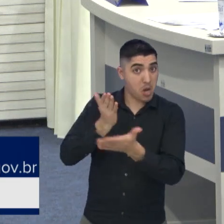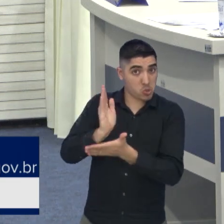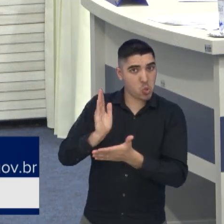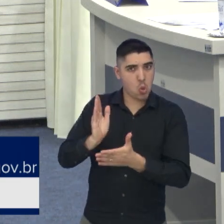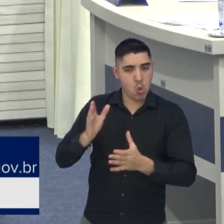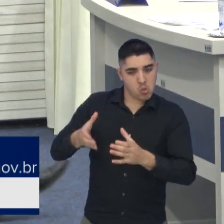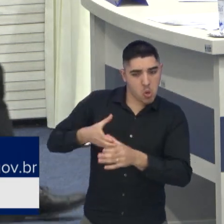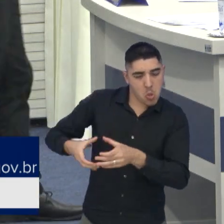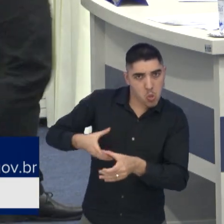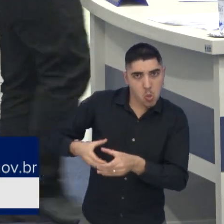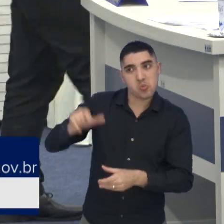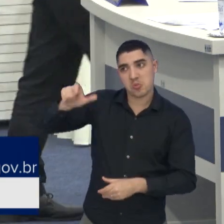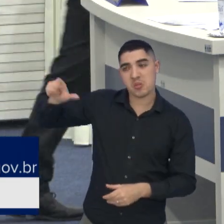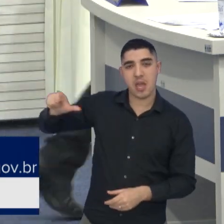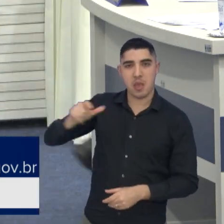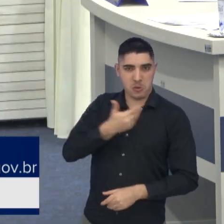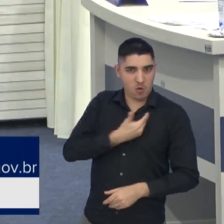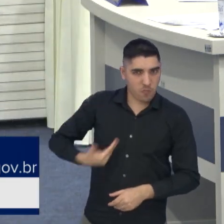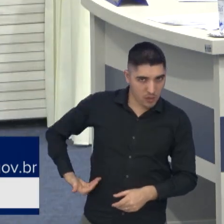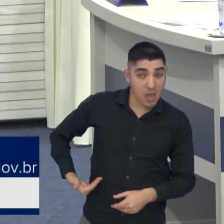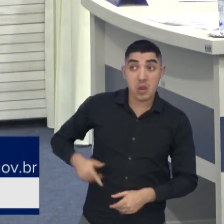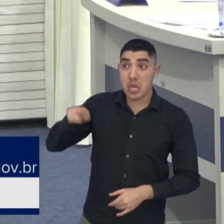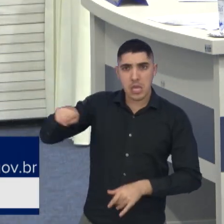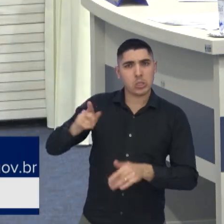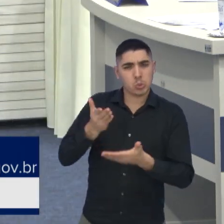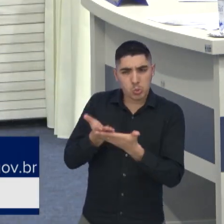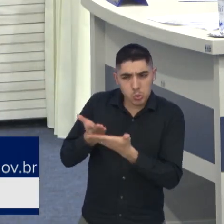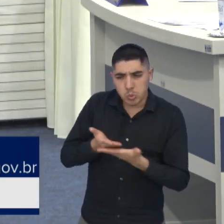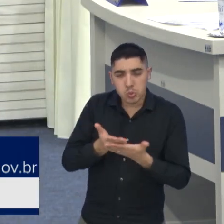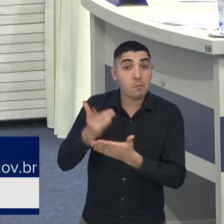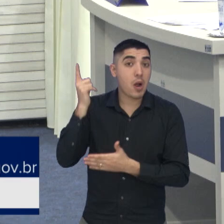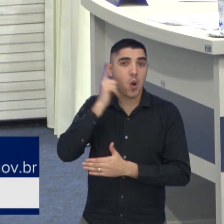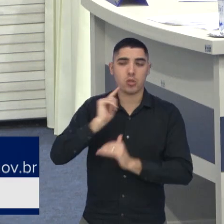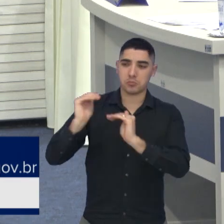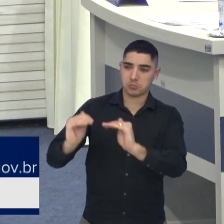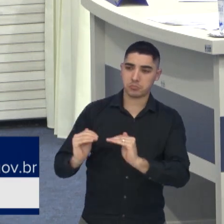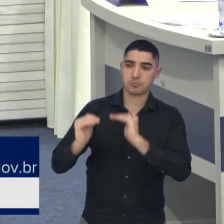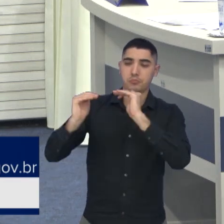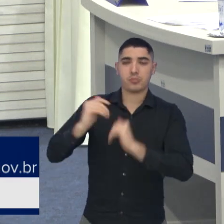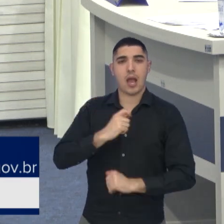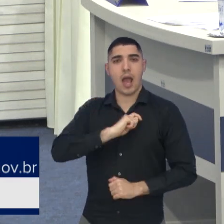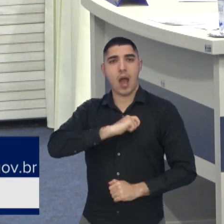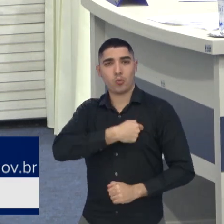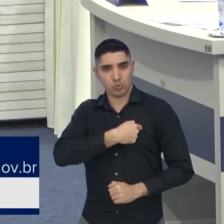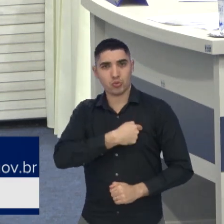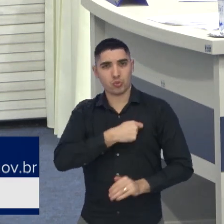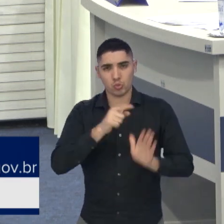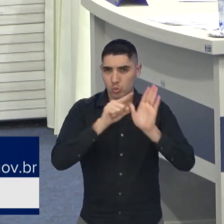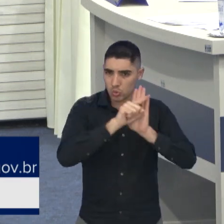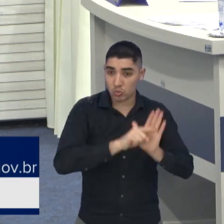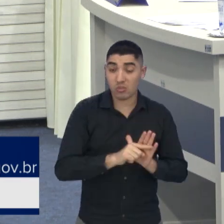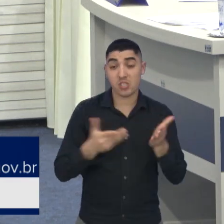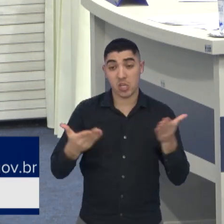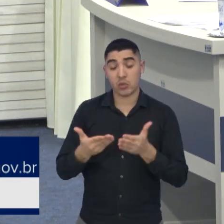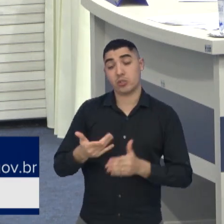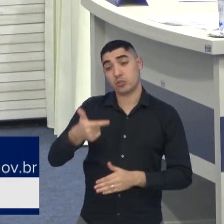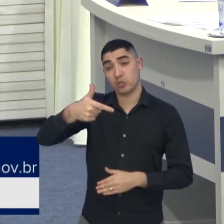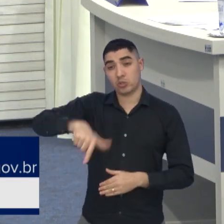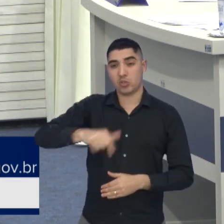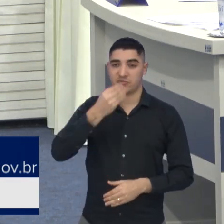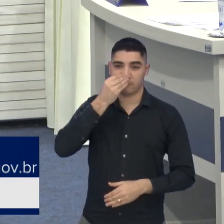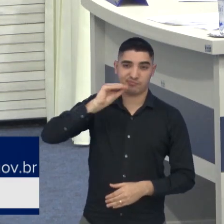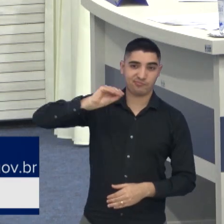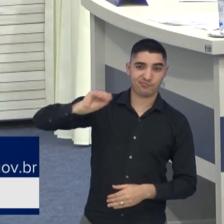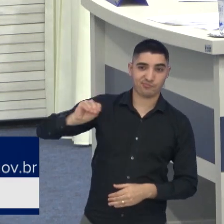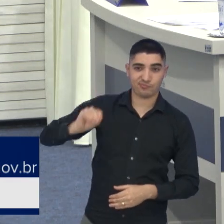os funcionários que se capacitaram para estar exercendo o cargo de auditores, mais uma vez foram atropelados pelo esse governo.